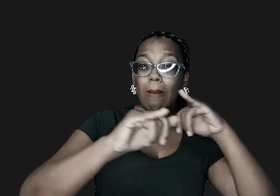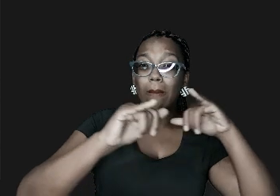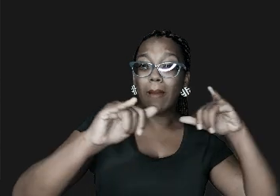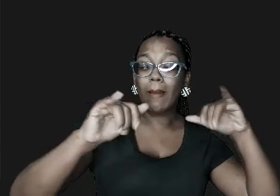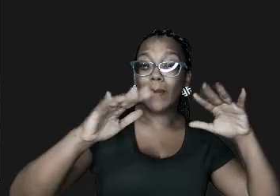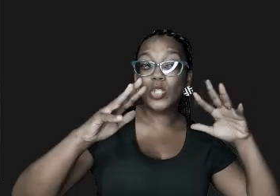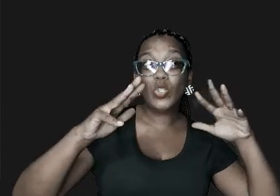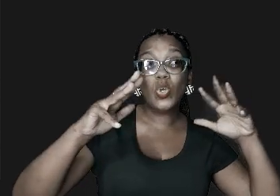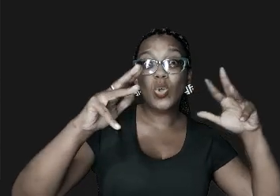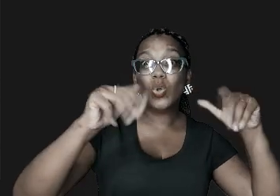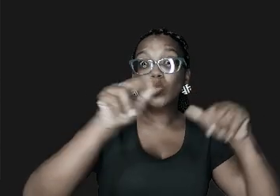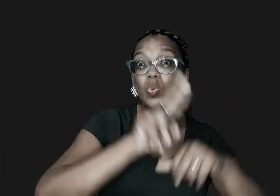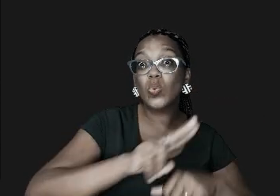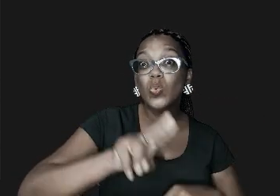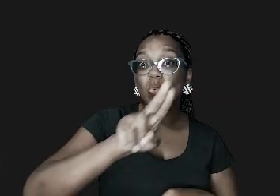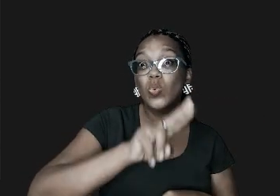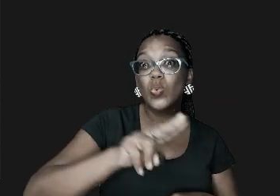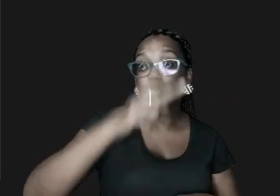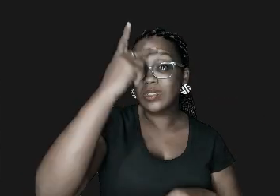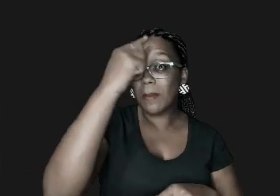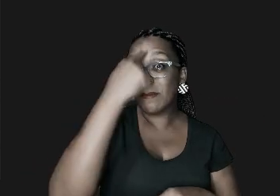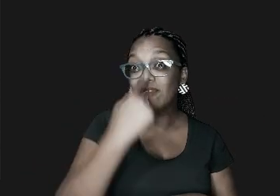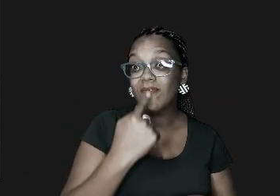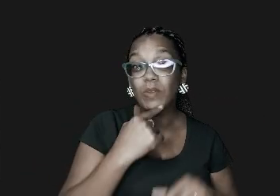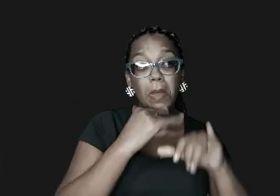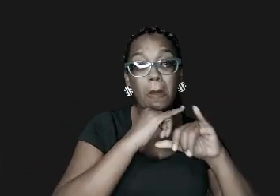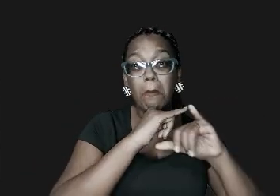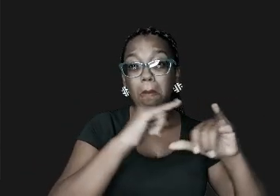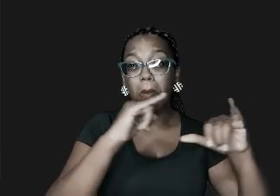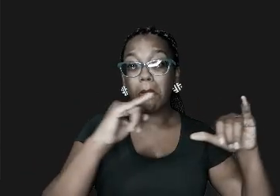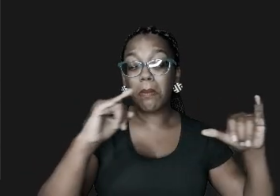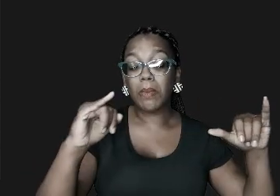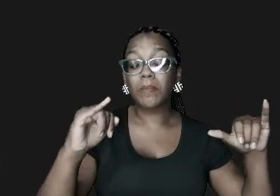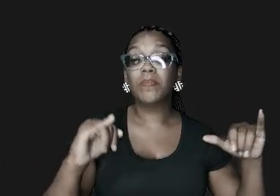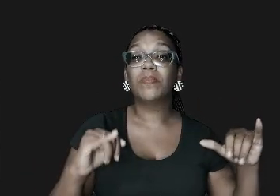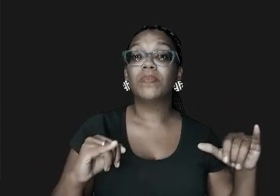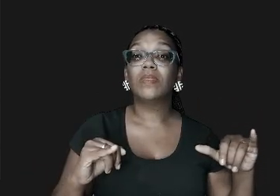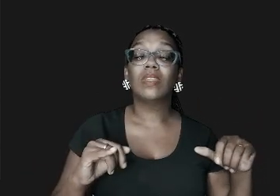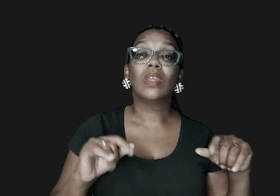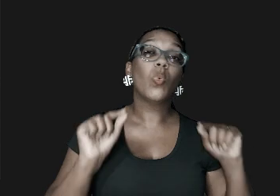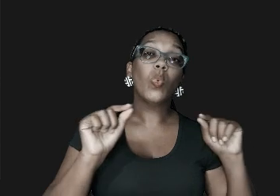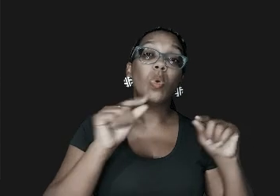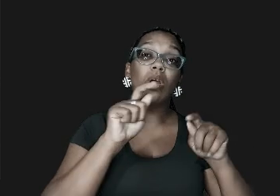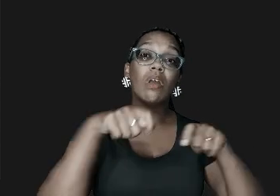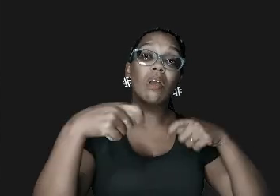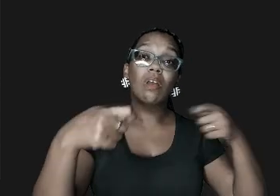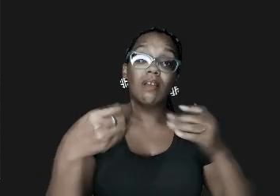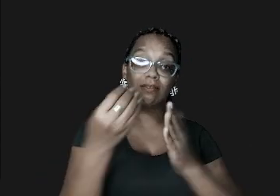social é comunicou todos os os perfis